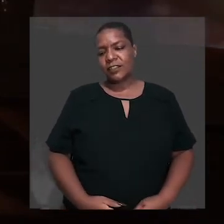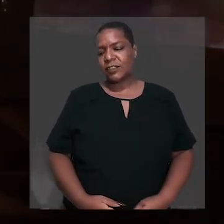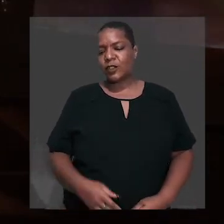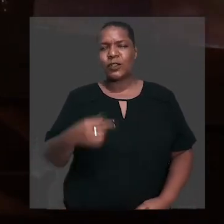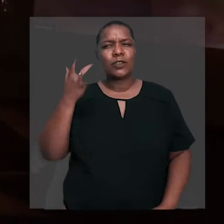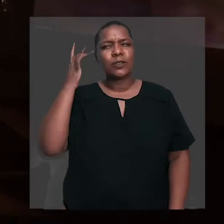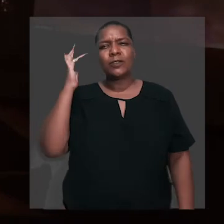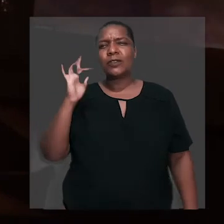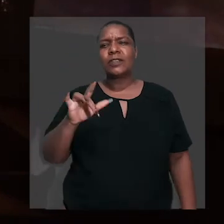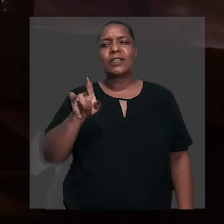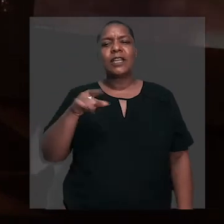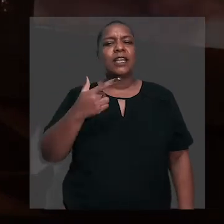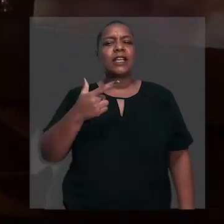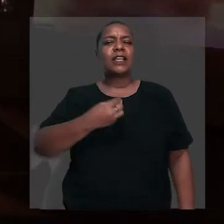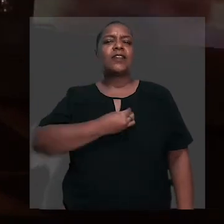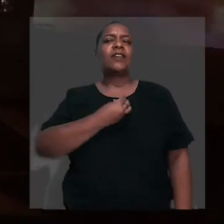Eu consigo me ver no seu olho.